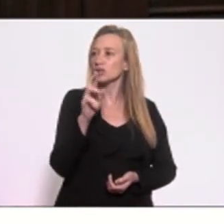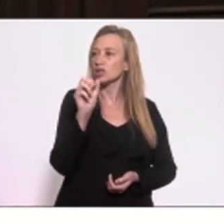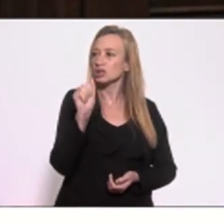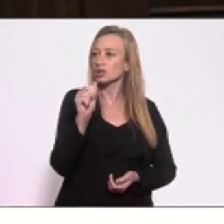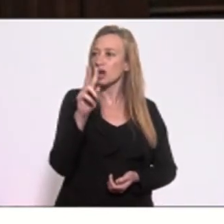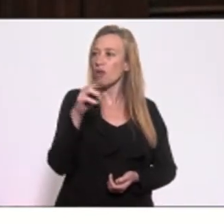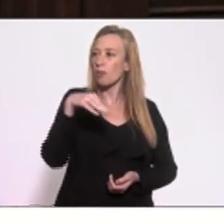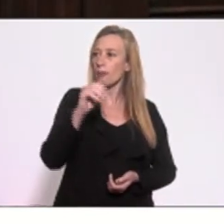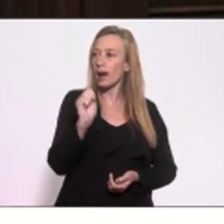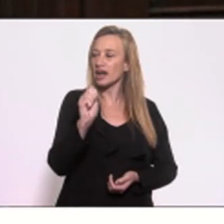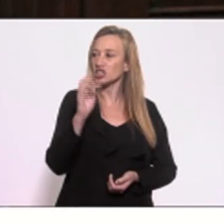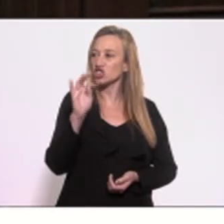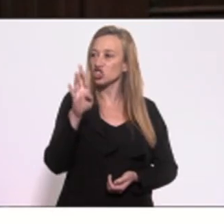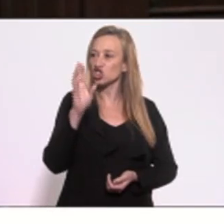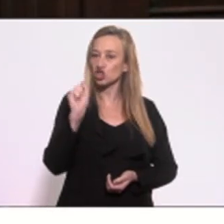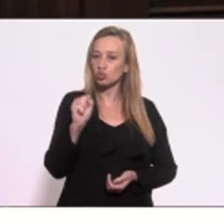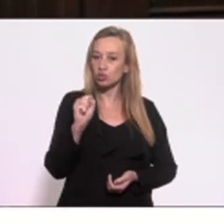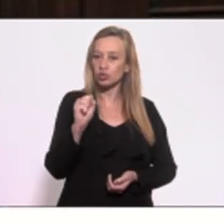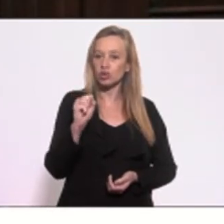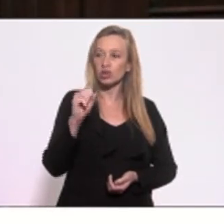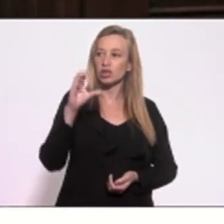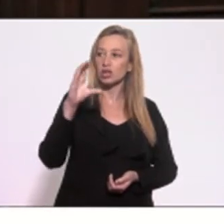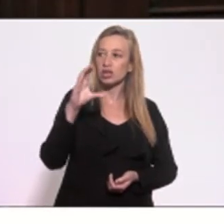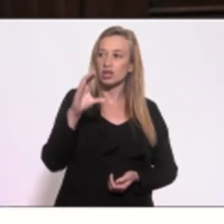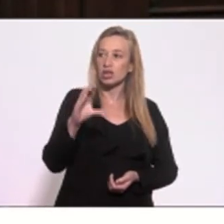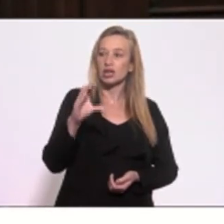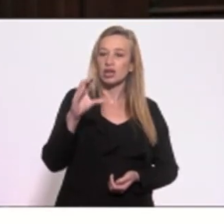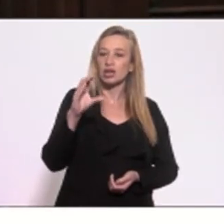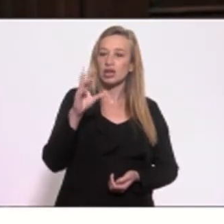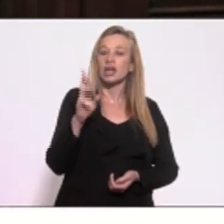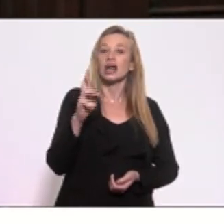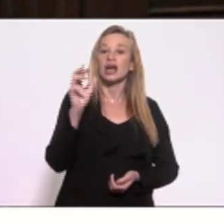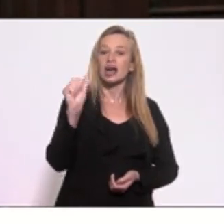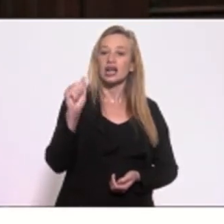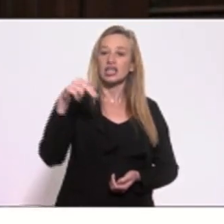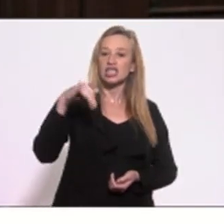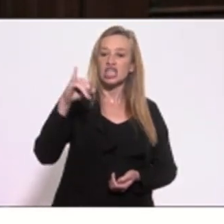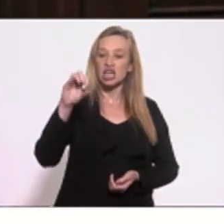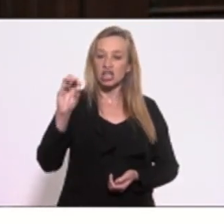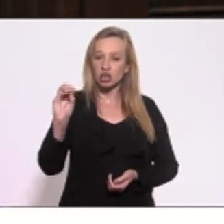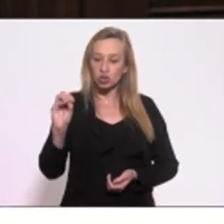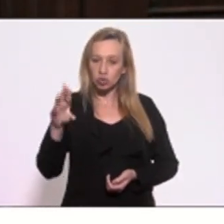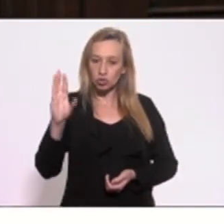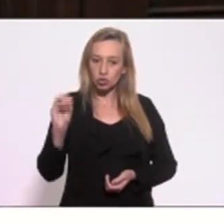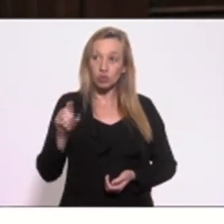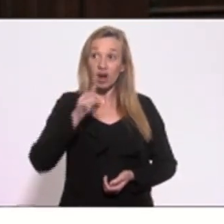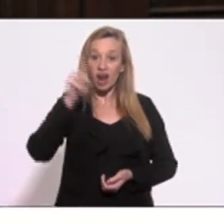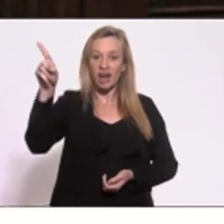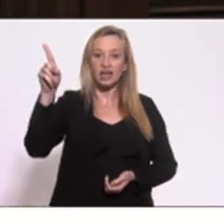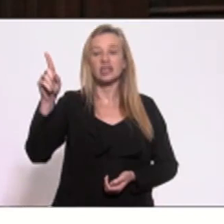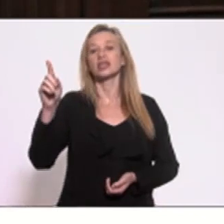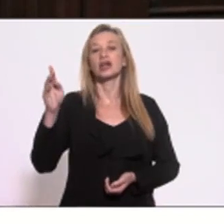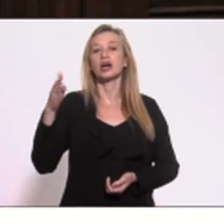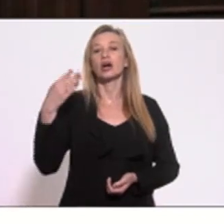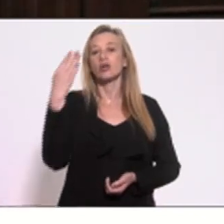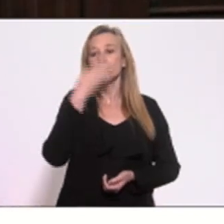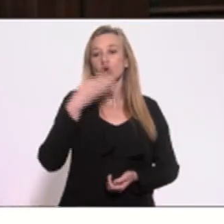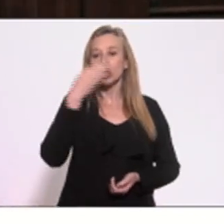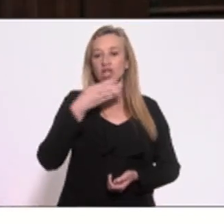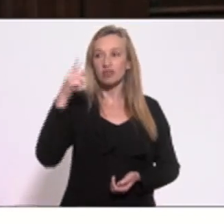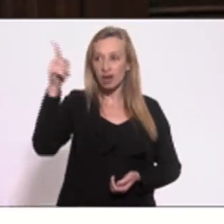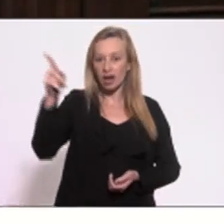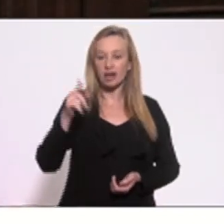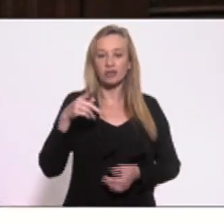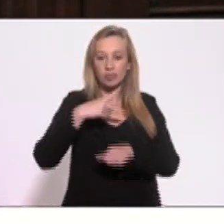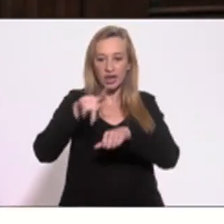das vítimas dos protestos que ocorrem, senhor presidente, lá na Bolívia. E aí é